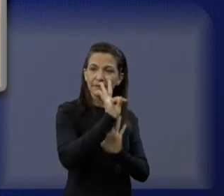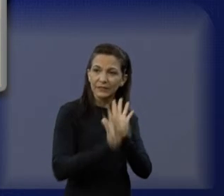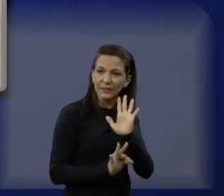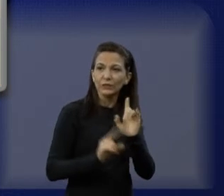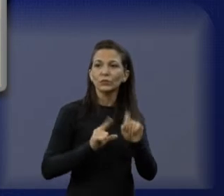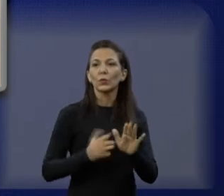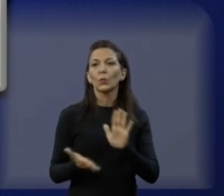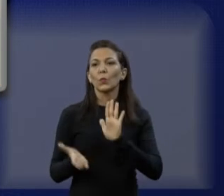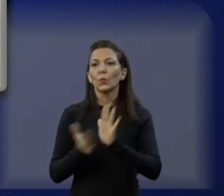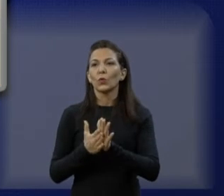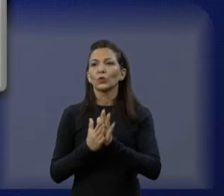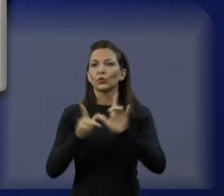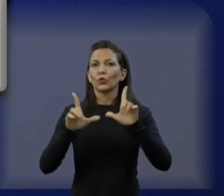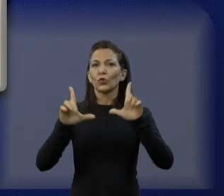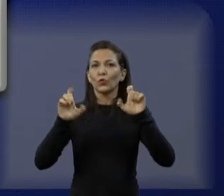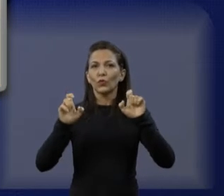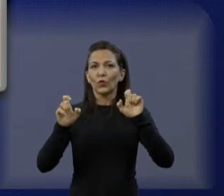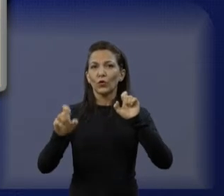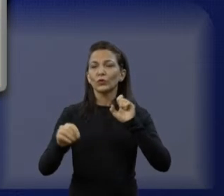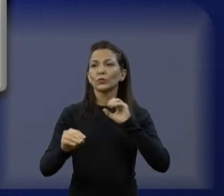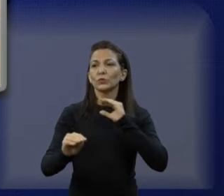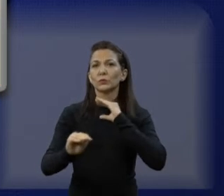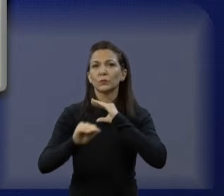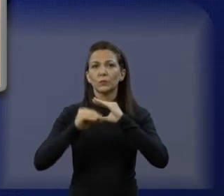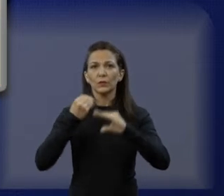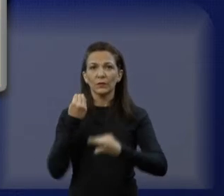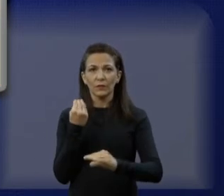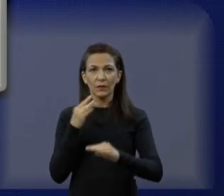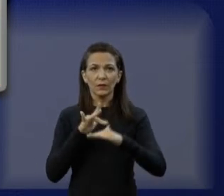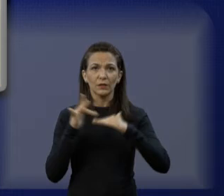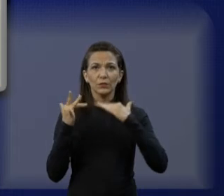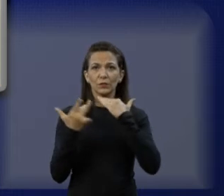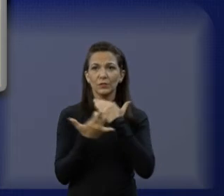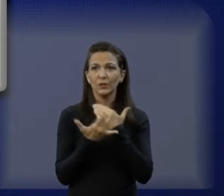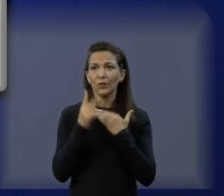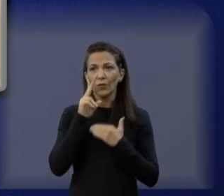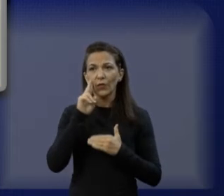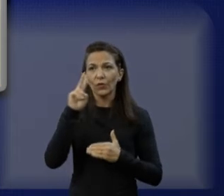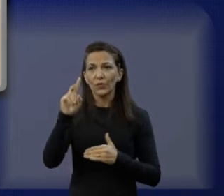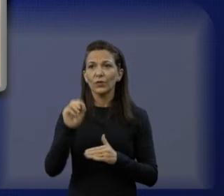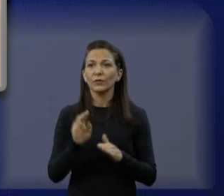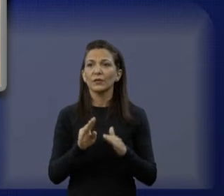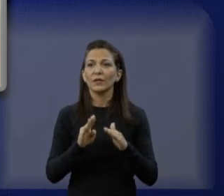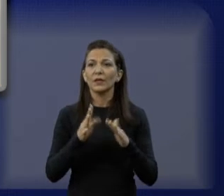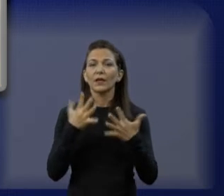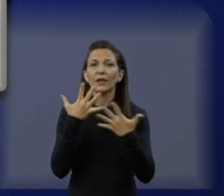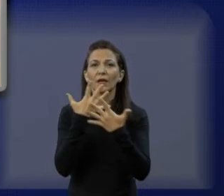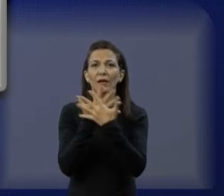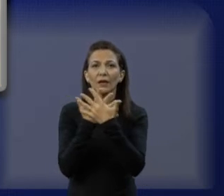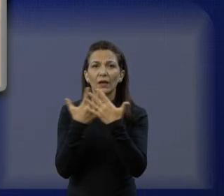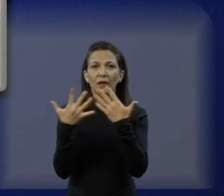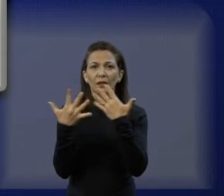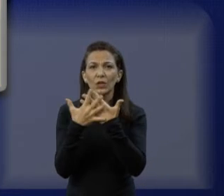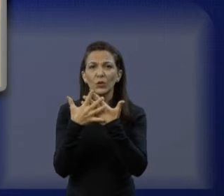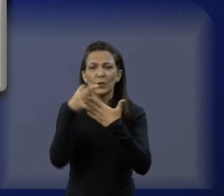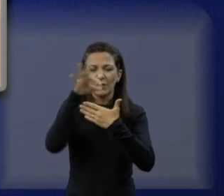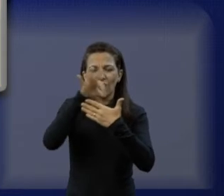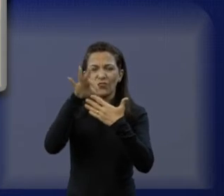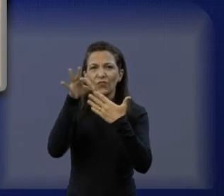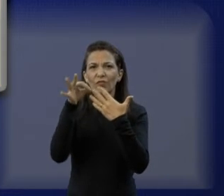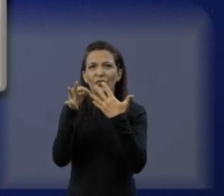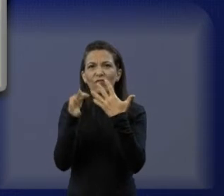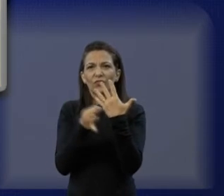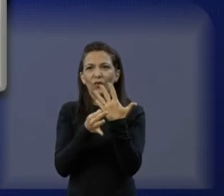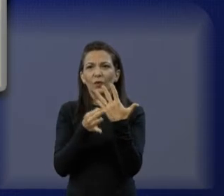é o apresenta uma das fotos que eu recebi nas minhas redes sociais e quem pode ver eles colocaram arames farpados para que as pessoas